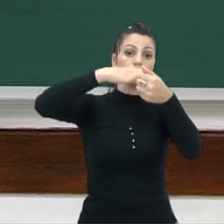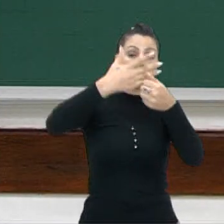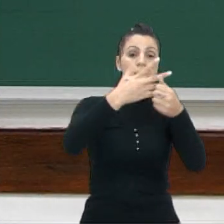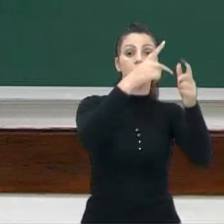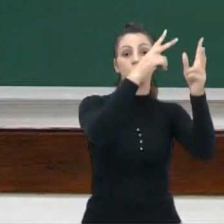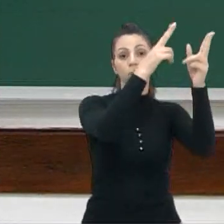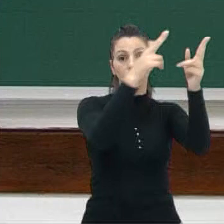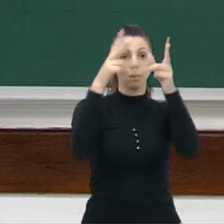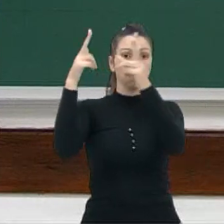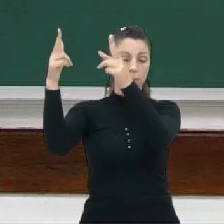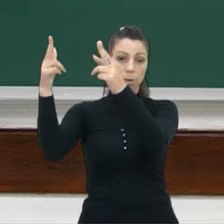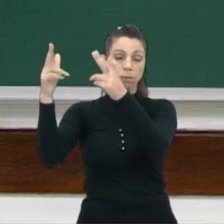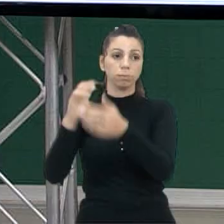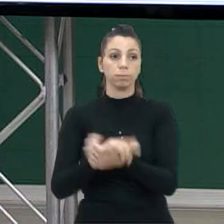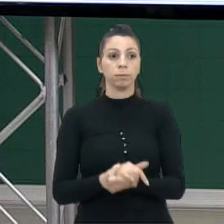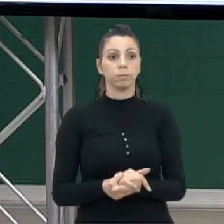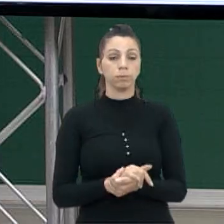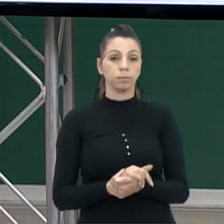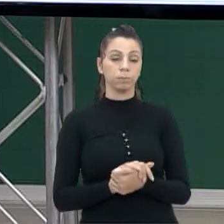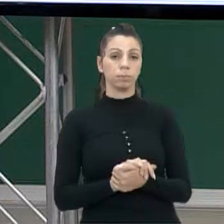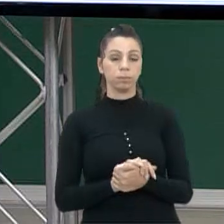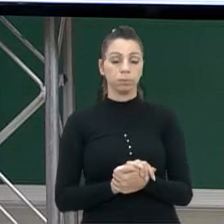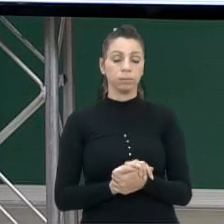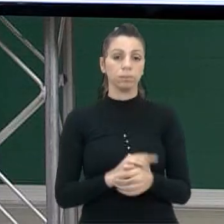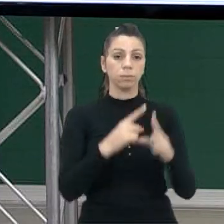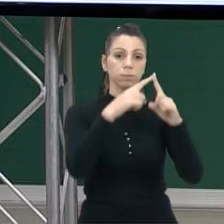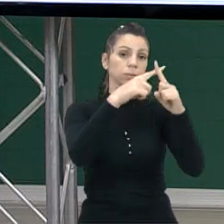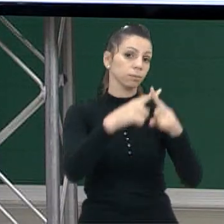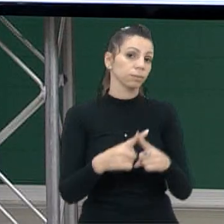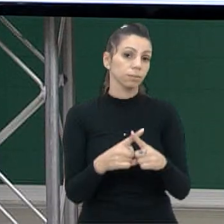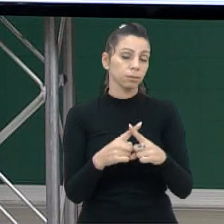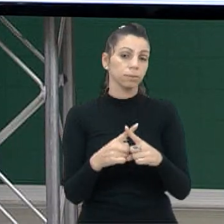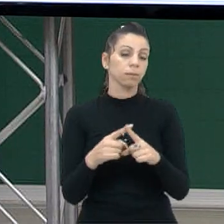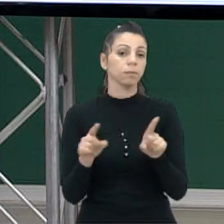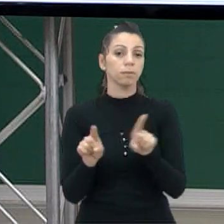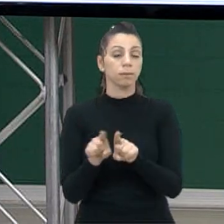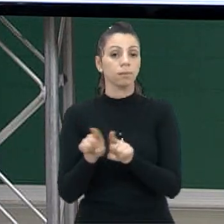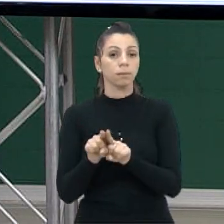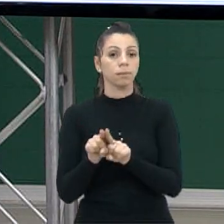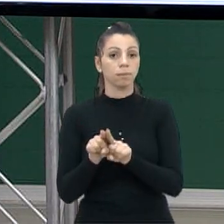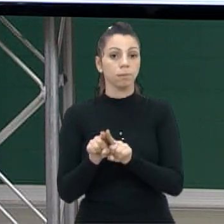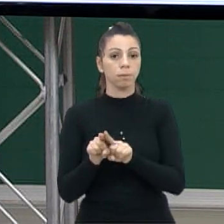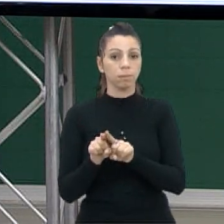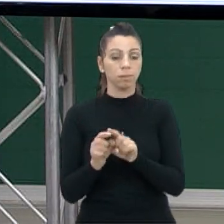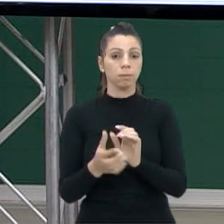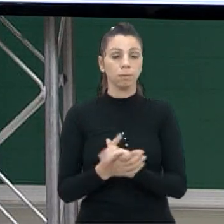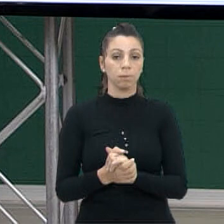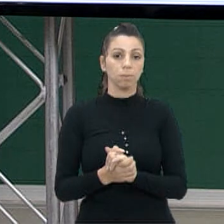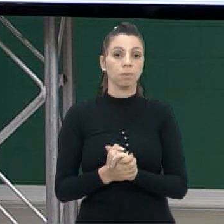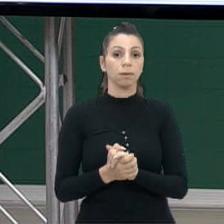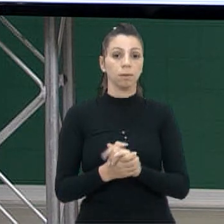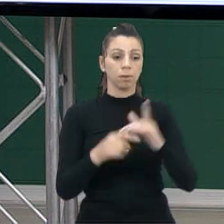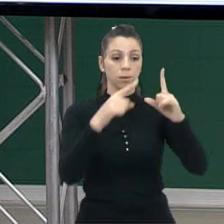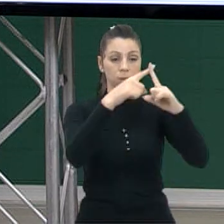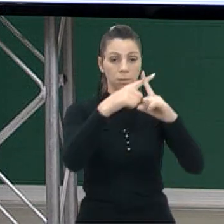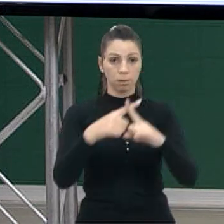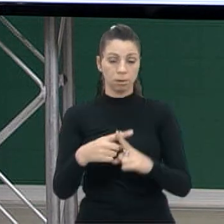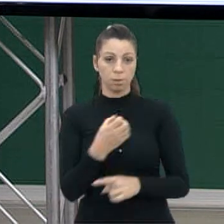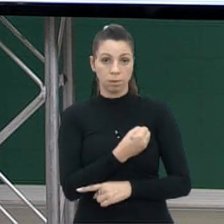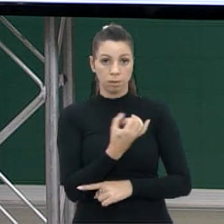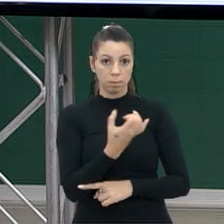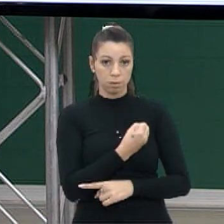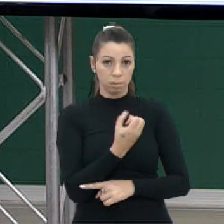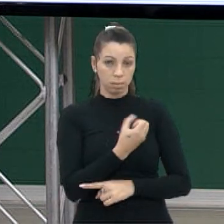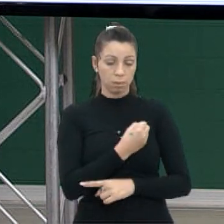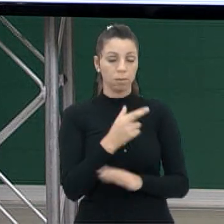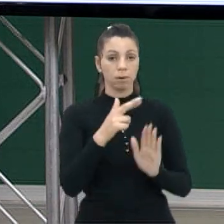literal. Segundo, na multiplicação, nós operamos da seguinte forma. Nós multiplicamos os números, leve em